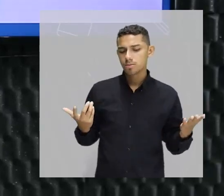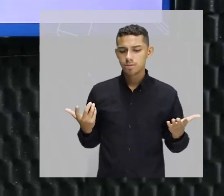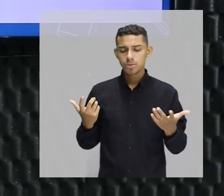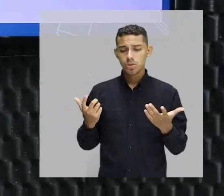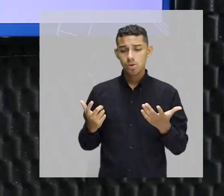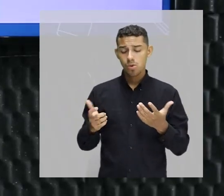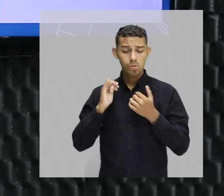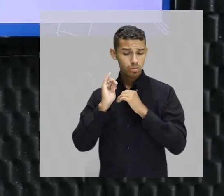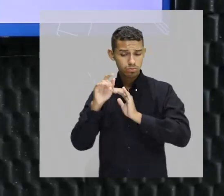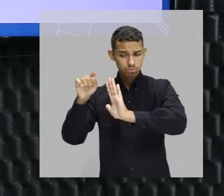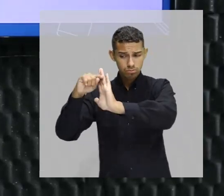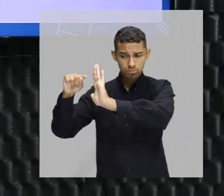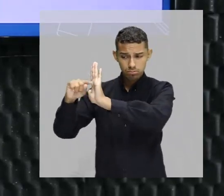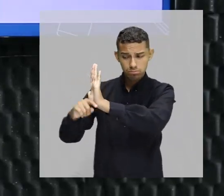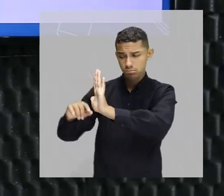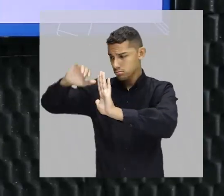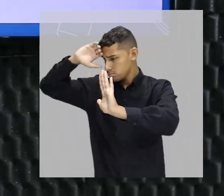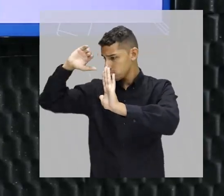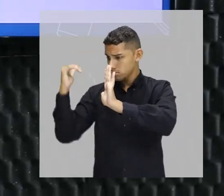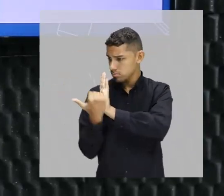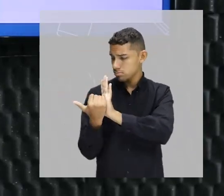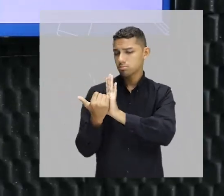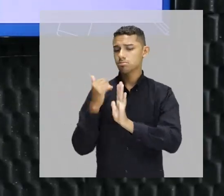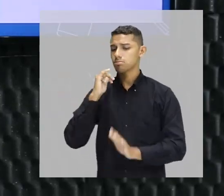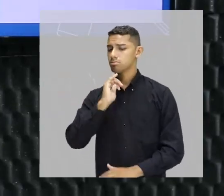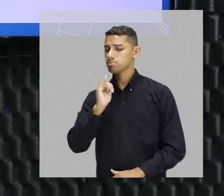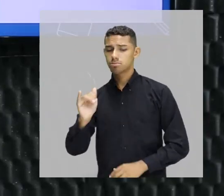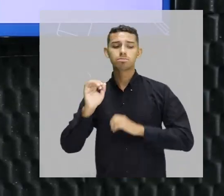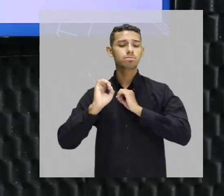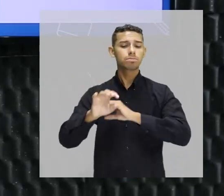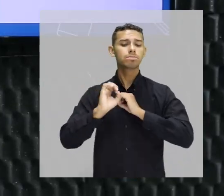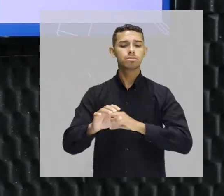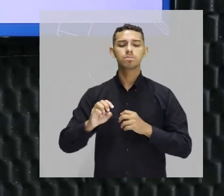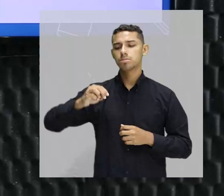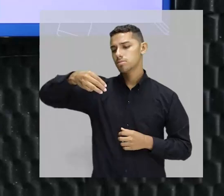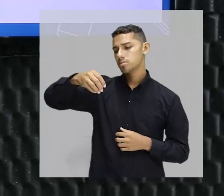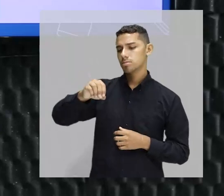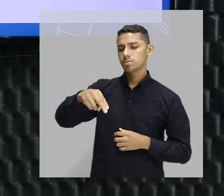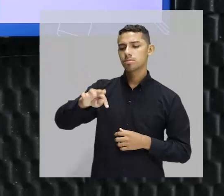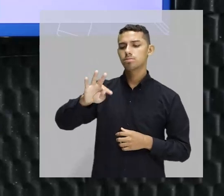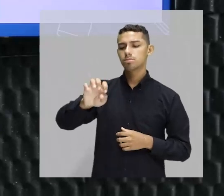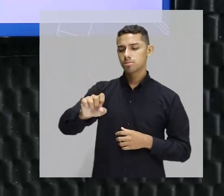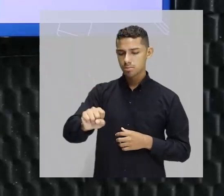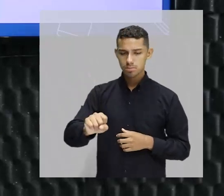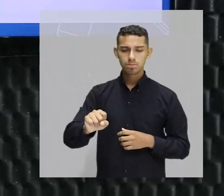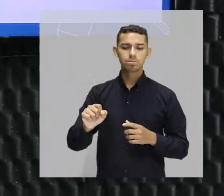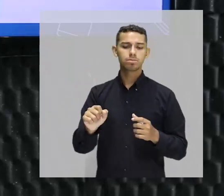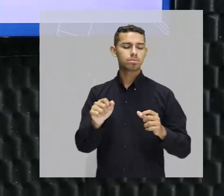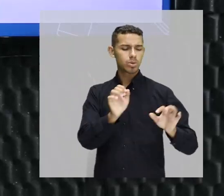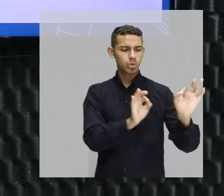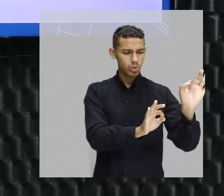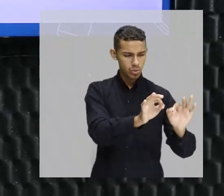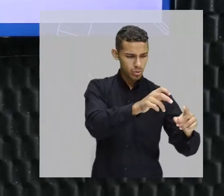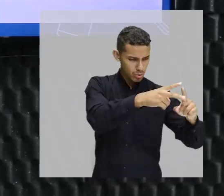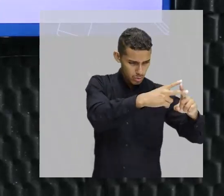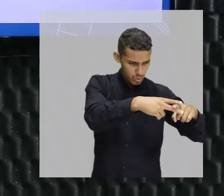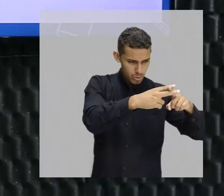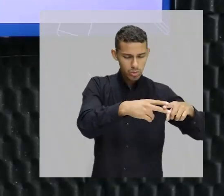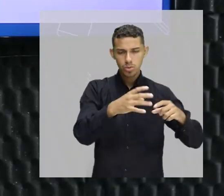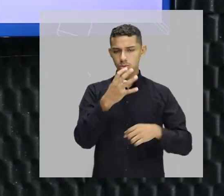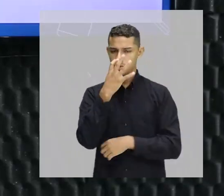aquela sequência que nós devemos seguir. Instruções: monte, parafuse, olhe,